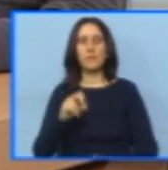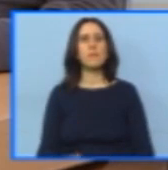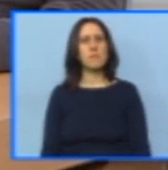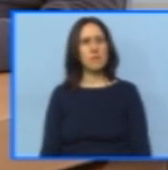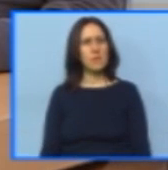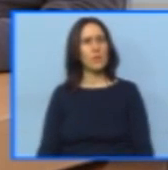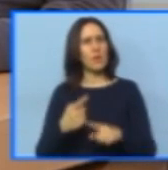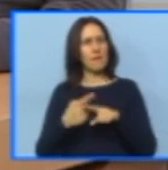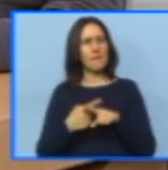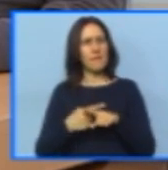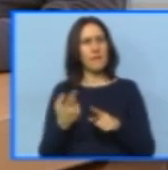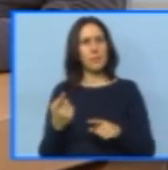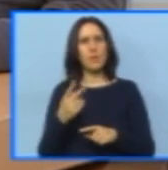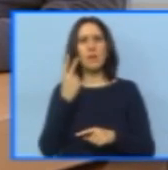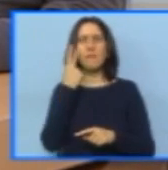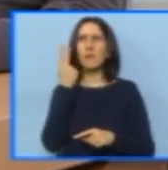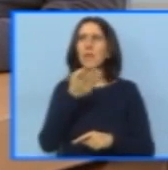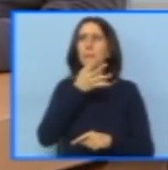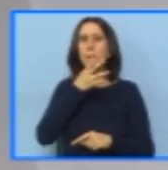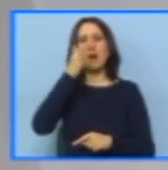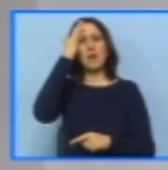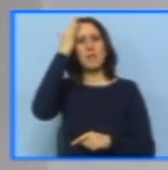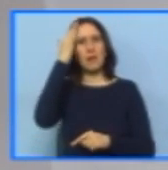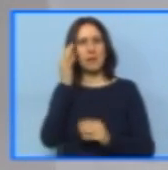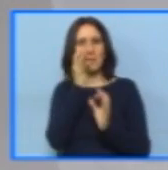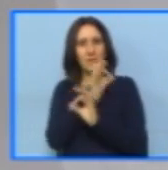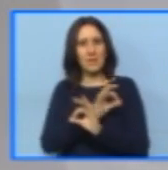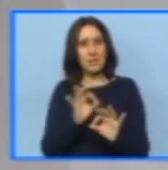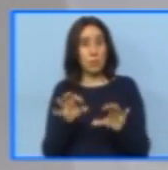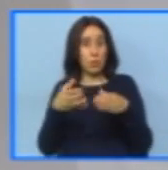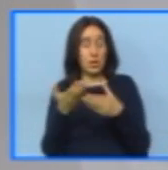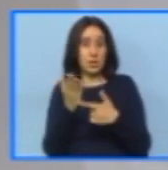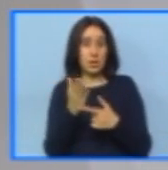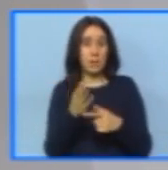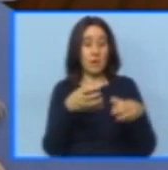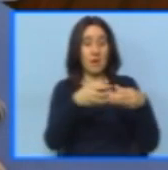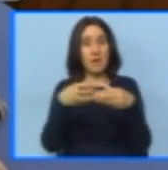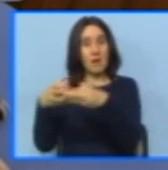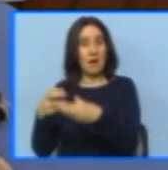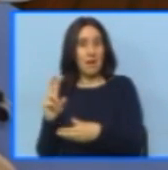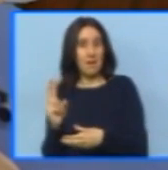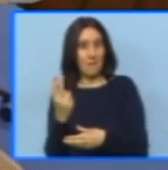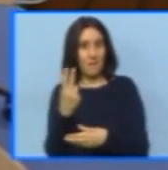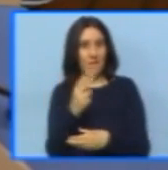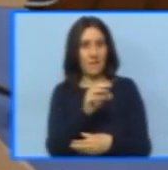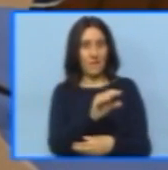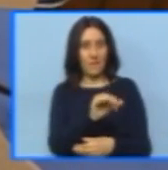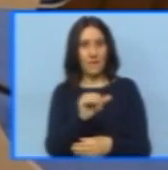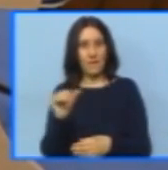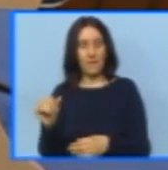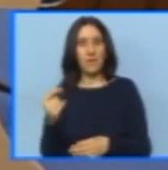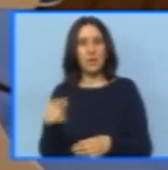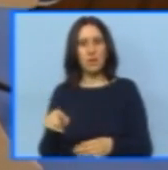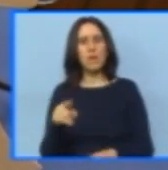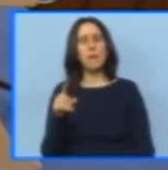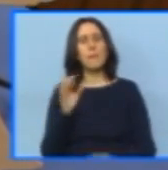ideal de perfeição, para comunidades como estas duas ordens mendicantes. E há aqui 4 aspectos que são